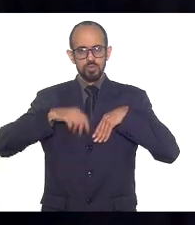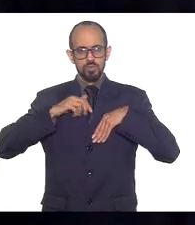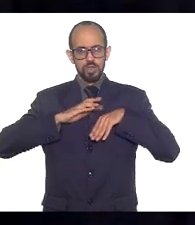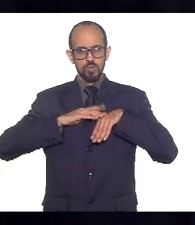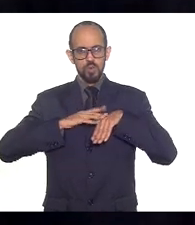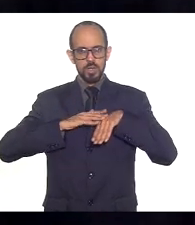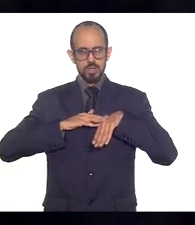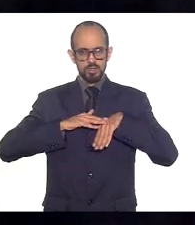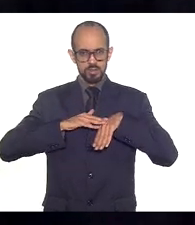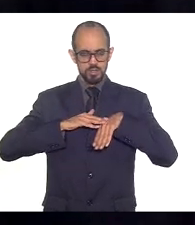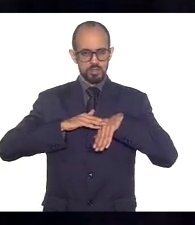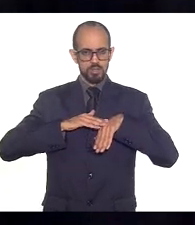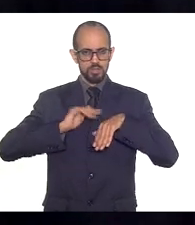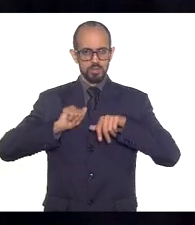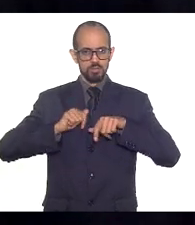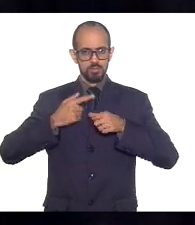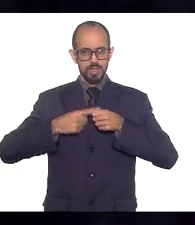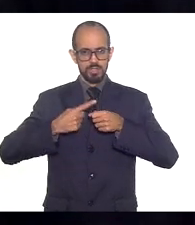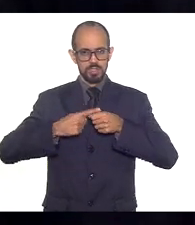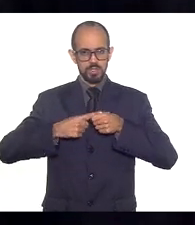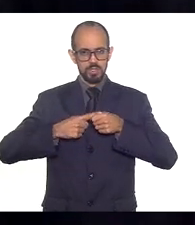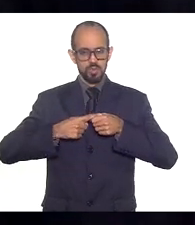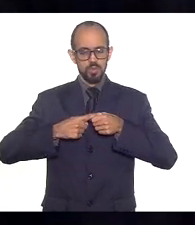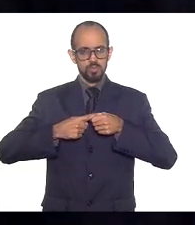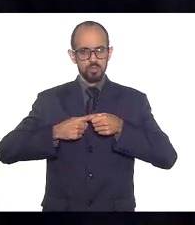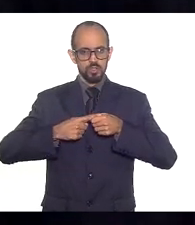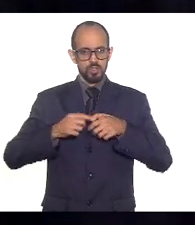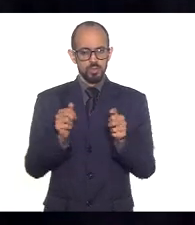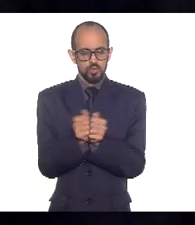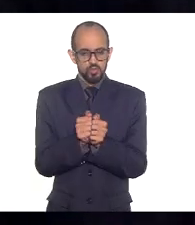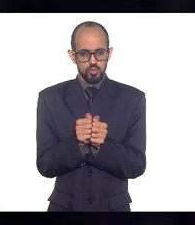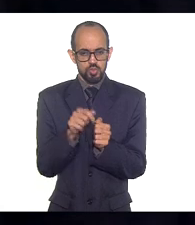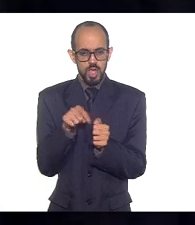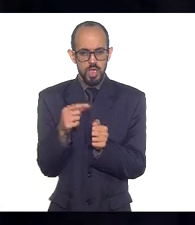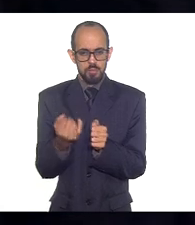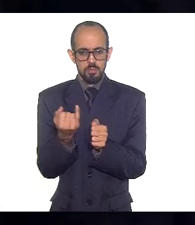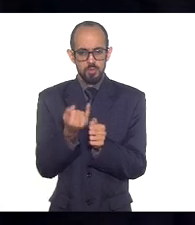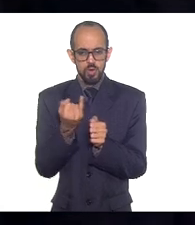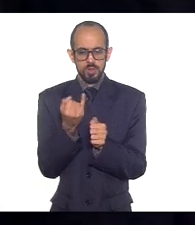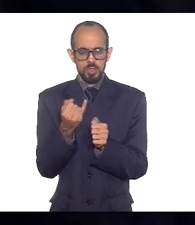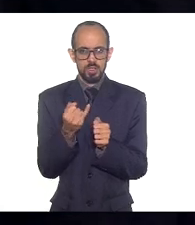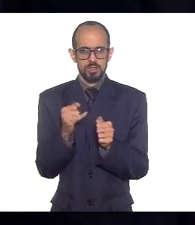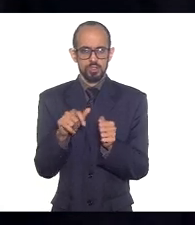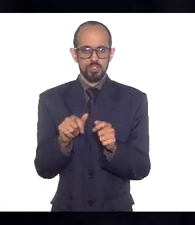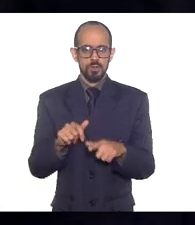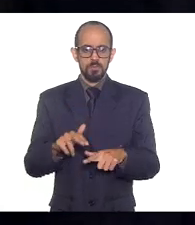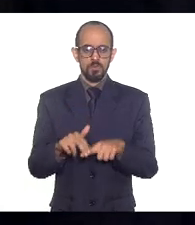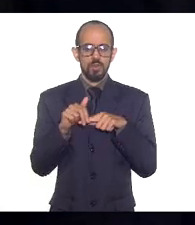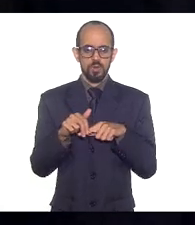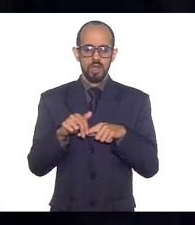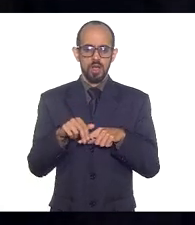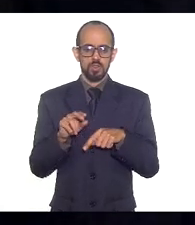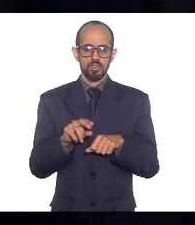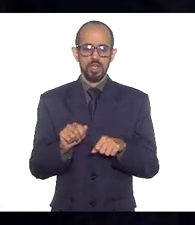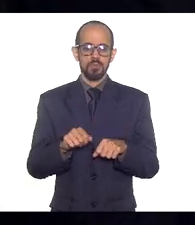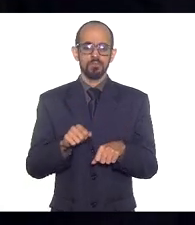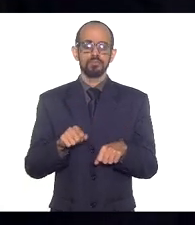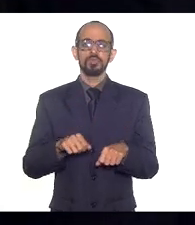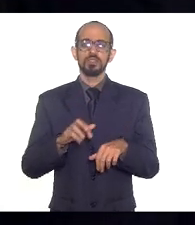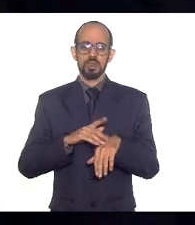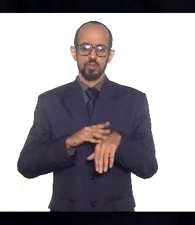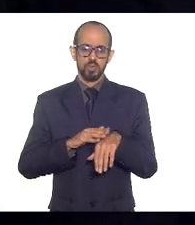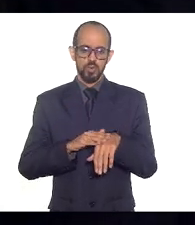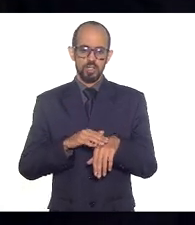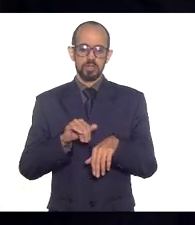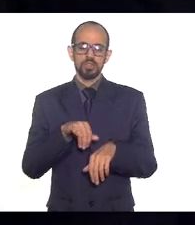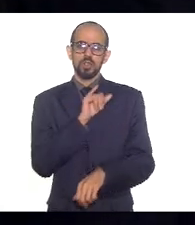estado do Rio de Janeiro em parceria com os municípios é fundamental nessa causa é uma causa de todos os mais duros da tuberculose no estado do Rio de